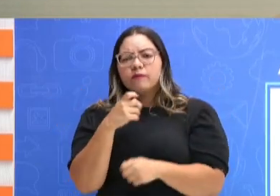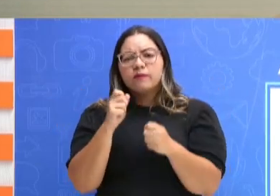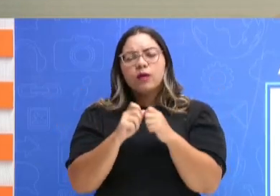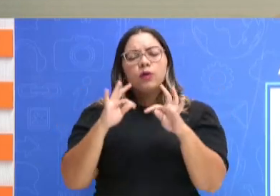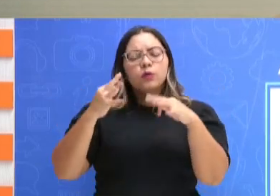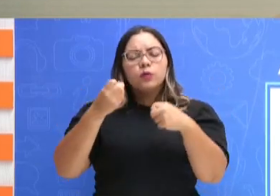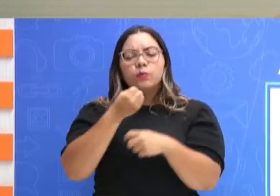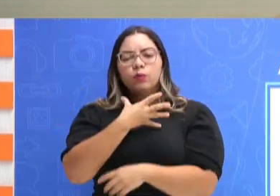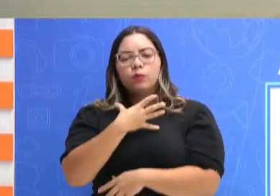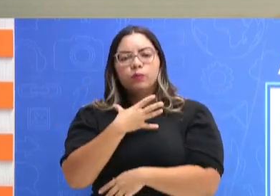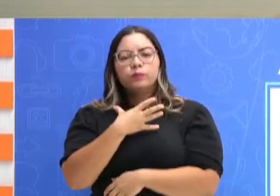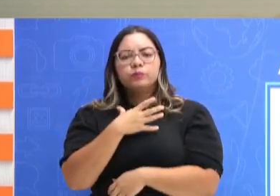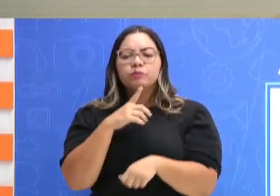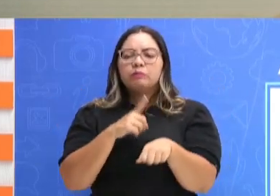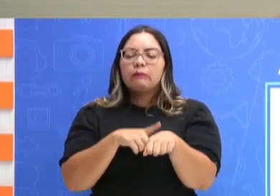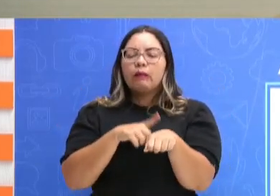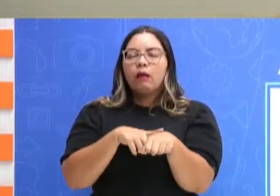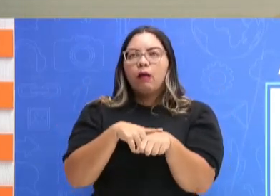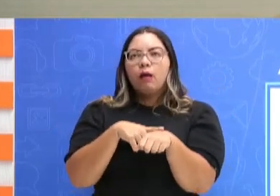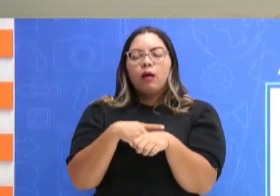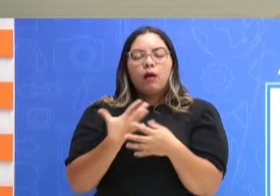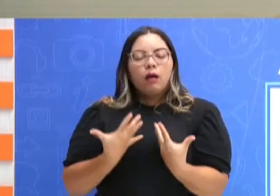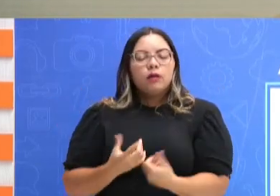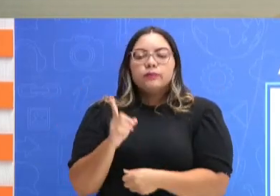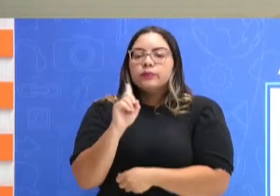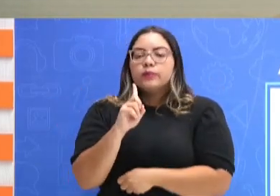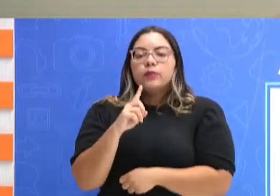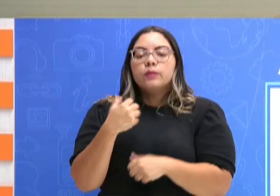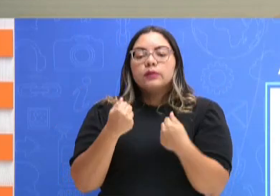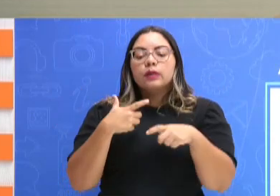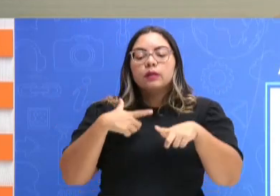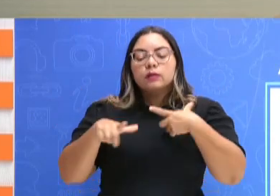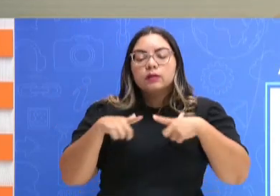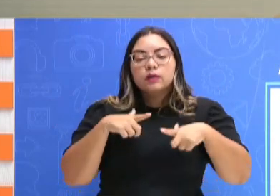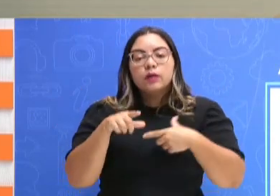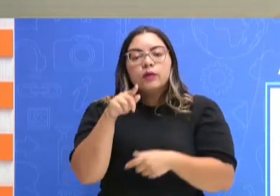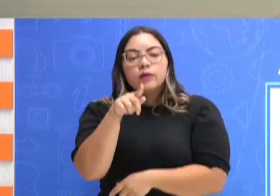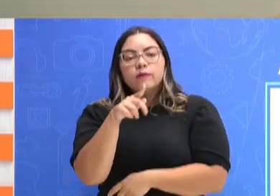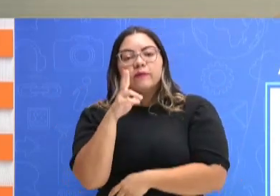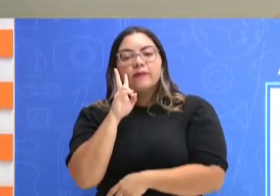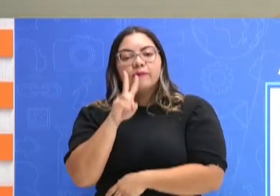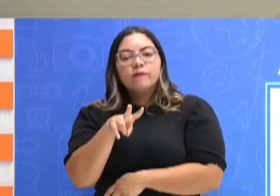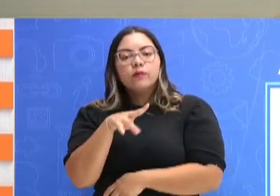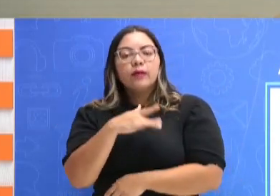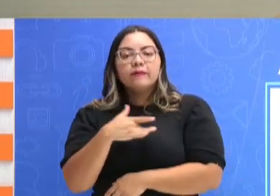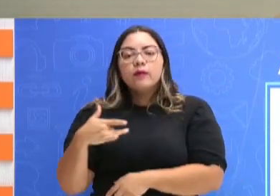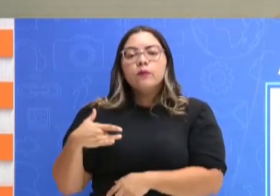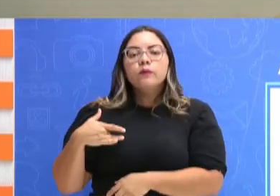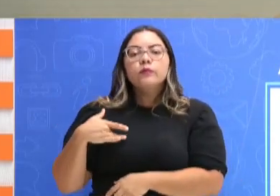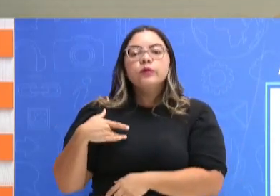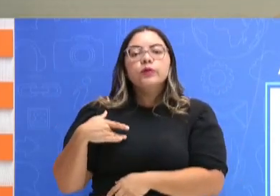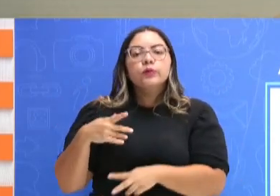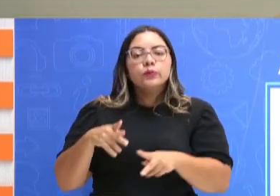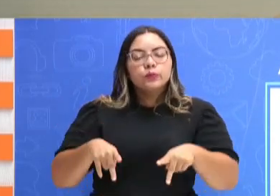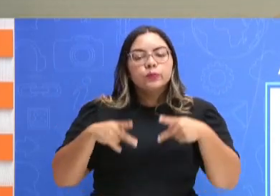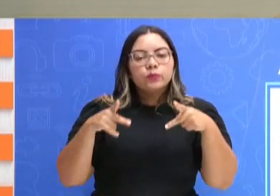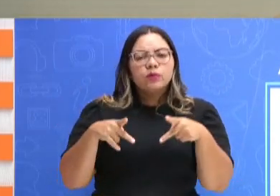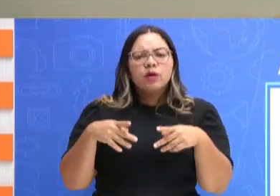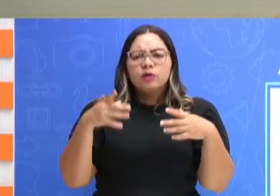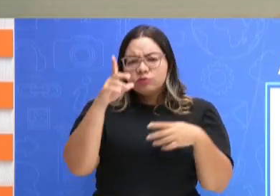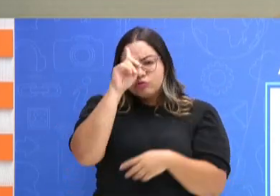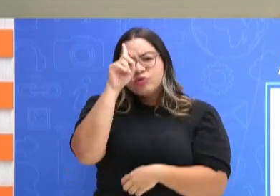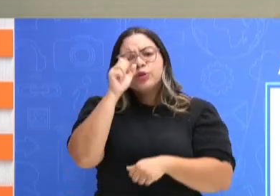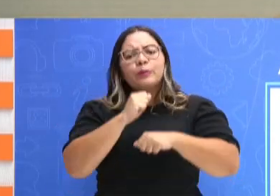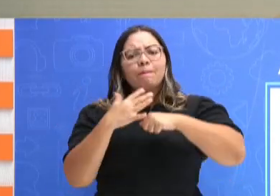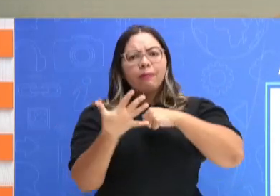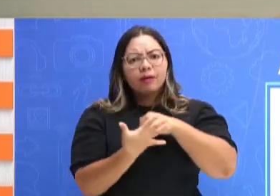tempo. Então, um calcanhar de Aquiles de qualquer gestão, se tange que você viu, saúde pública. O momento é de pandemia?